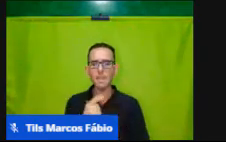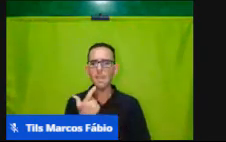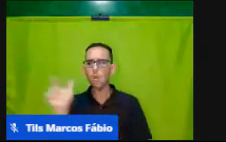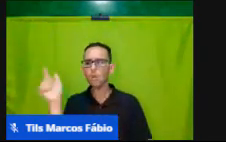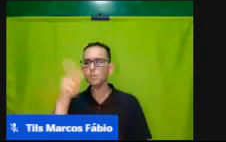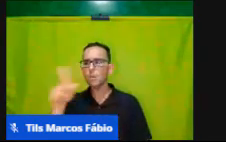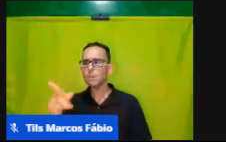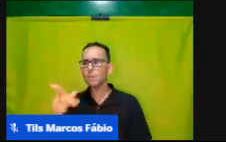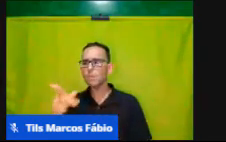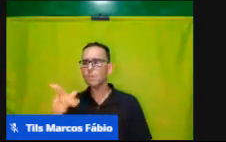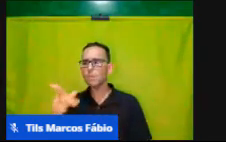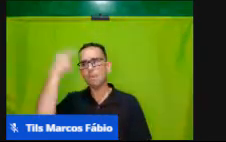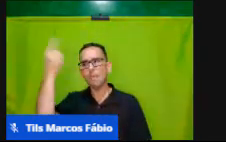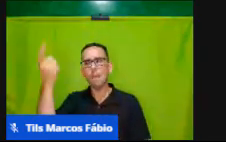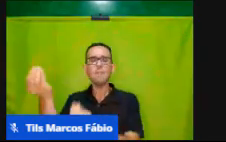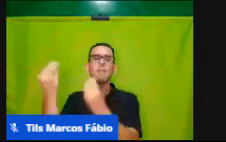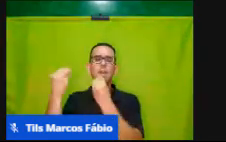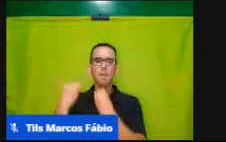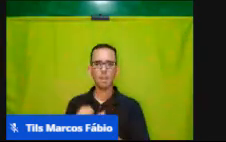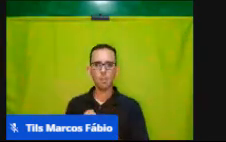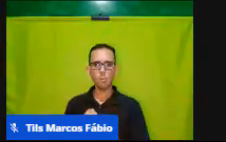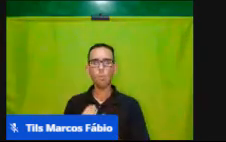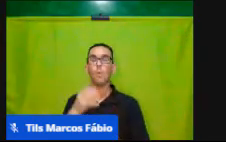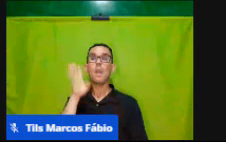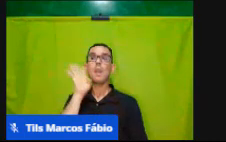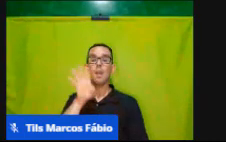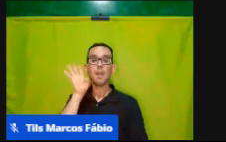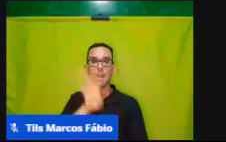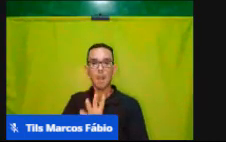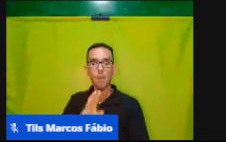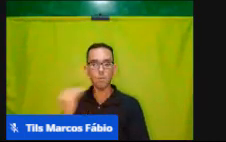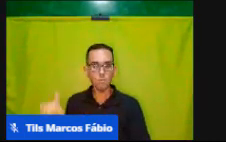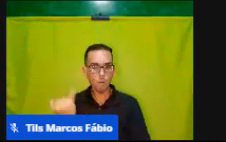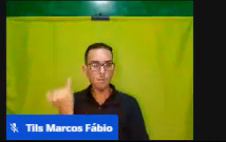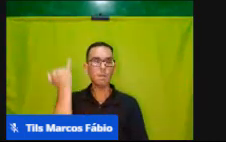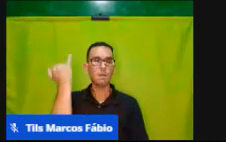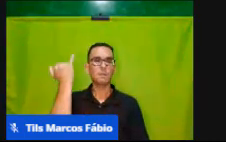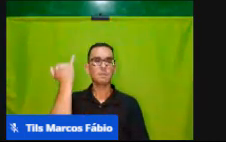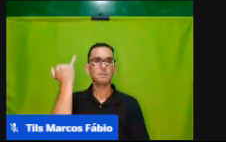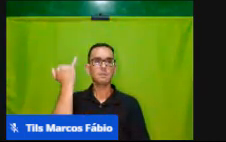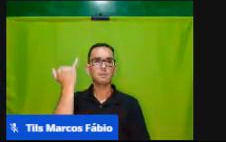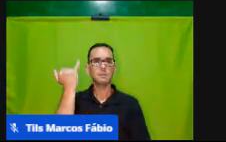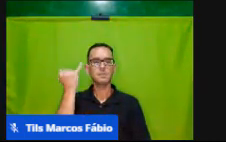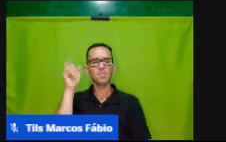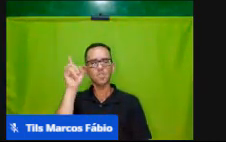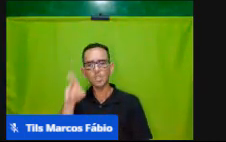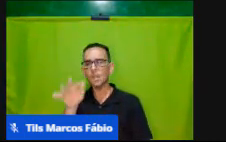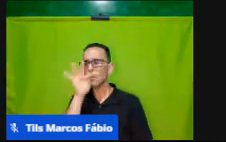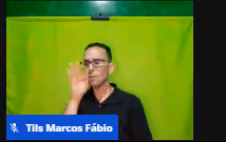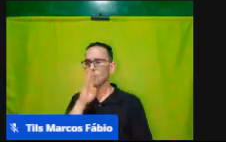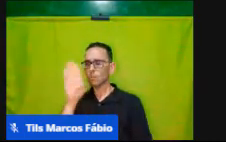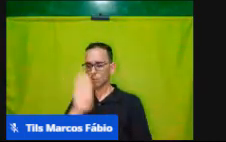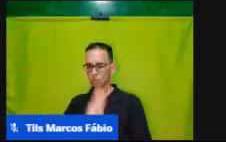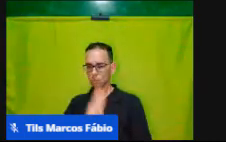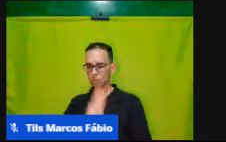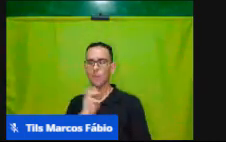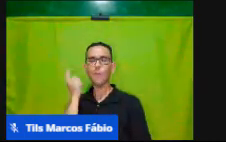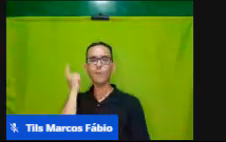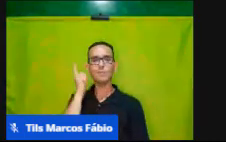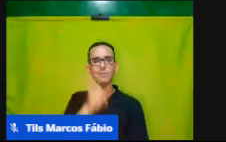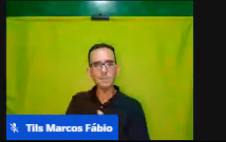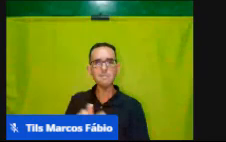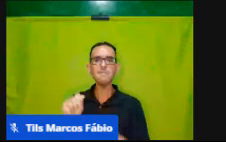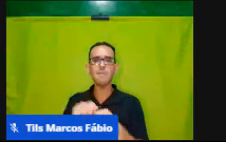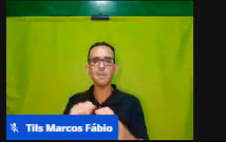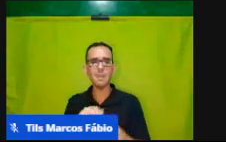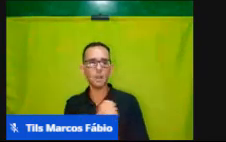né? Ideias legais e importantes, já deram feedback, aluno que conseguiu fazer, meu aluno